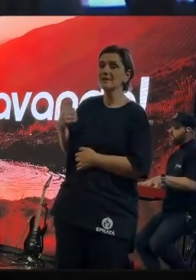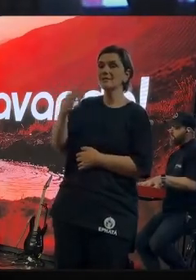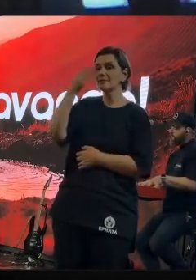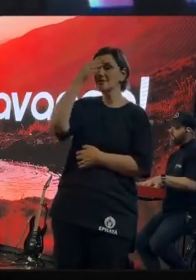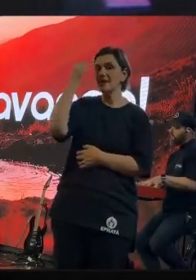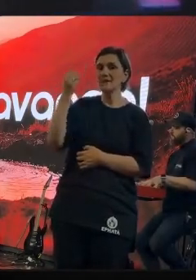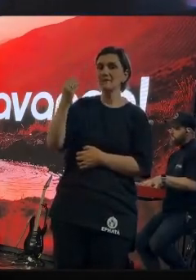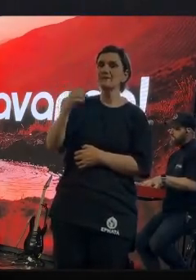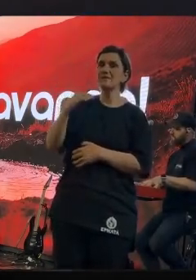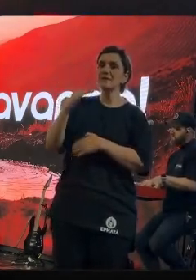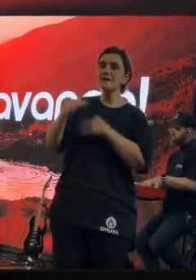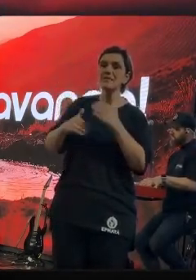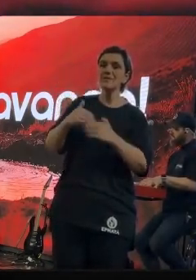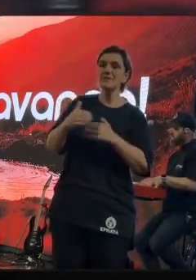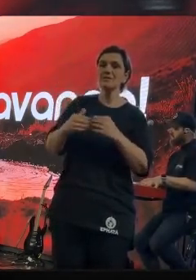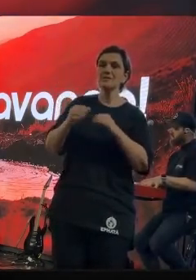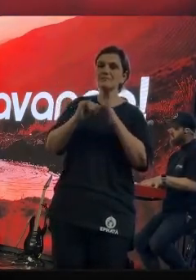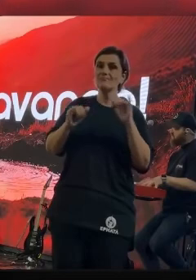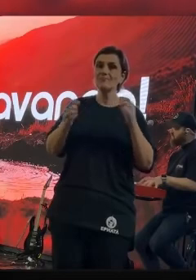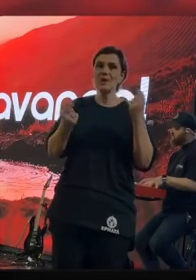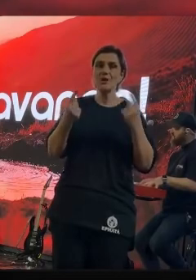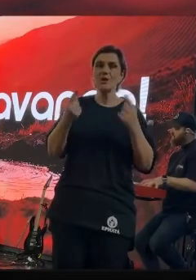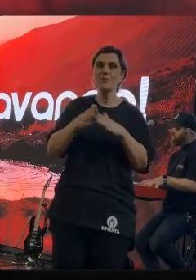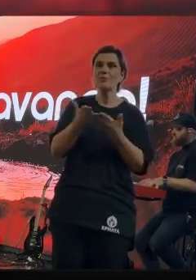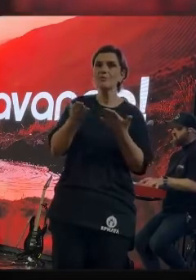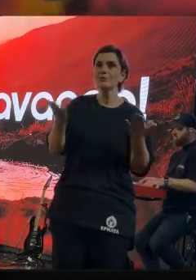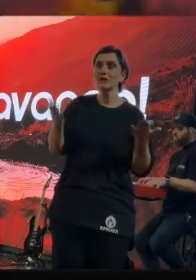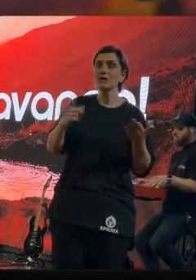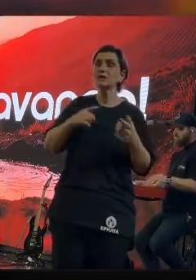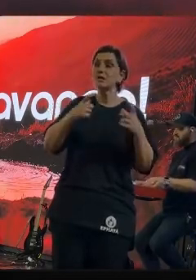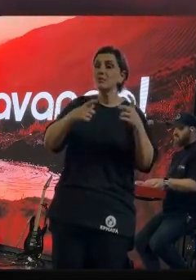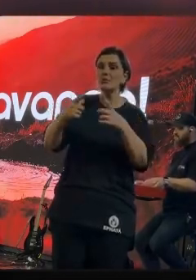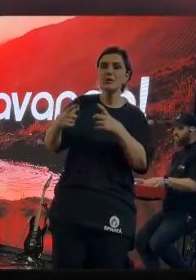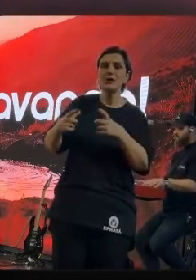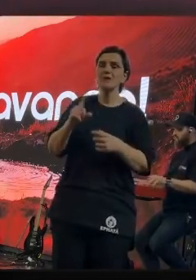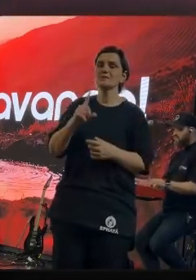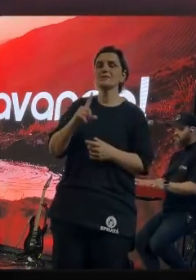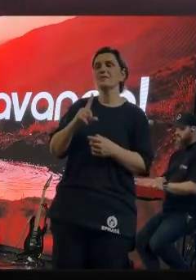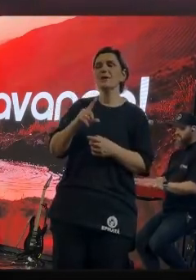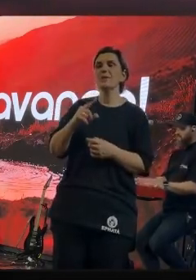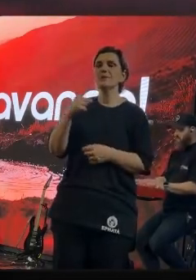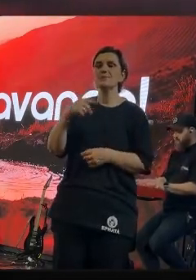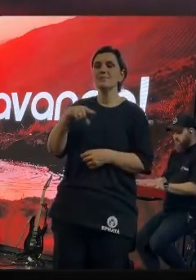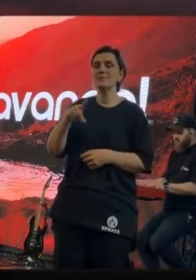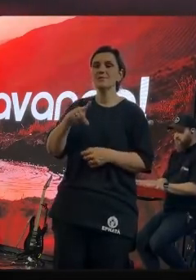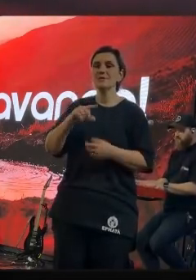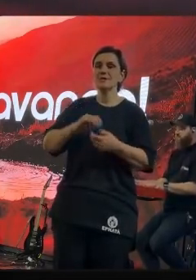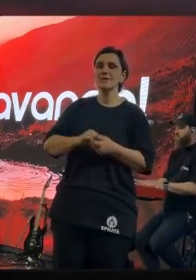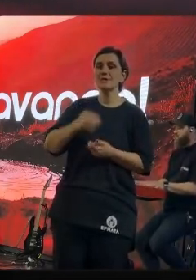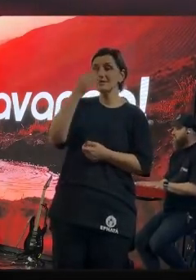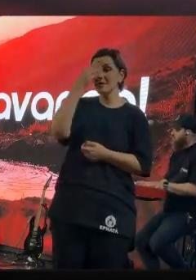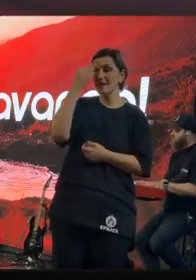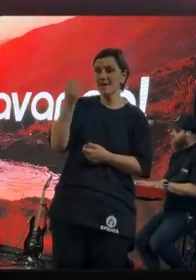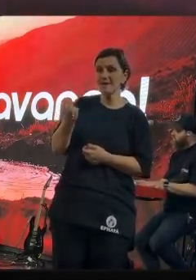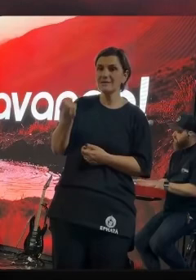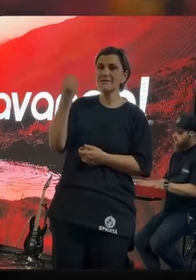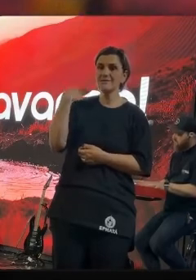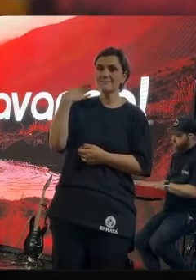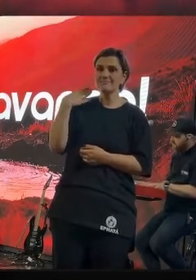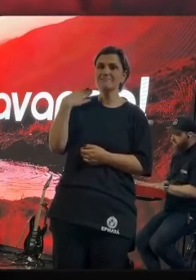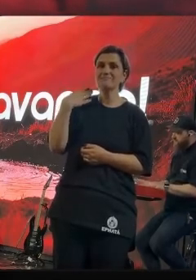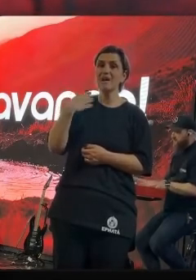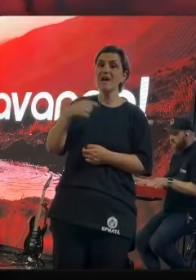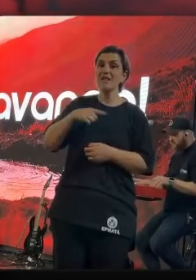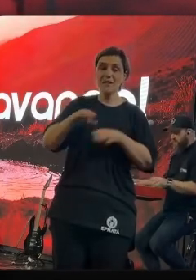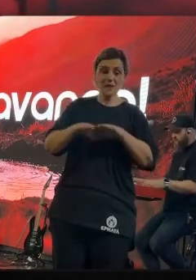avança. Deixa eu dizer algo para você nessa noite. Ei, tem lugares que não te cabem mais. Esquece e avança. Tem mesas que